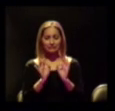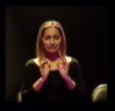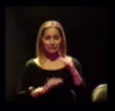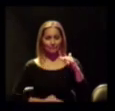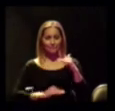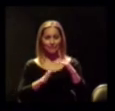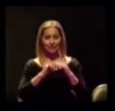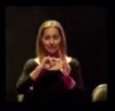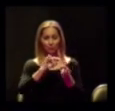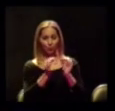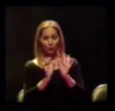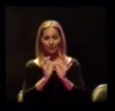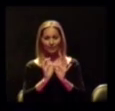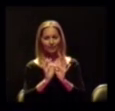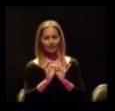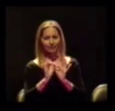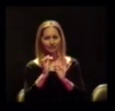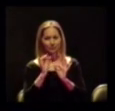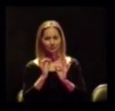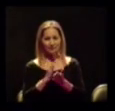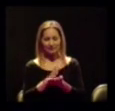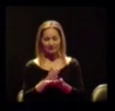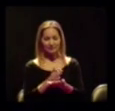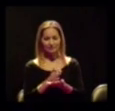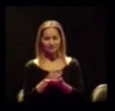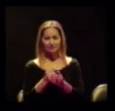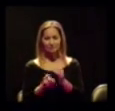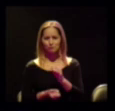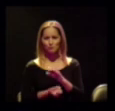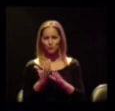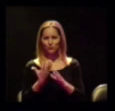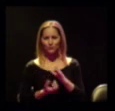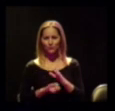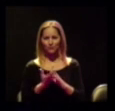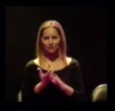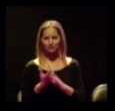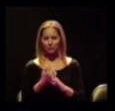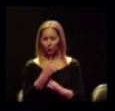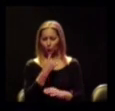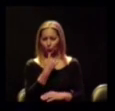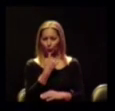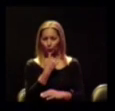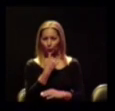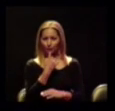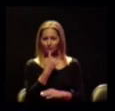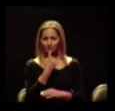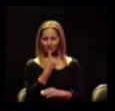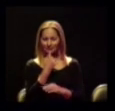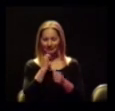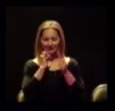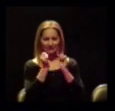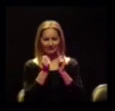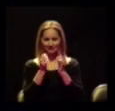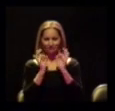máximo equilíbrio, toda a criatividade e muita, mas muita